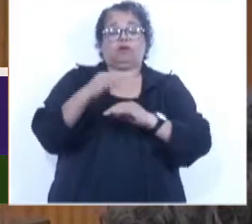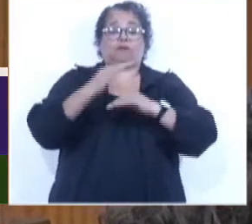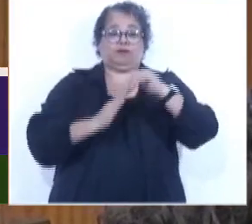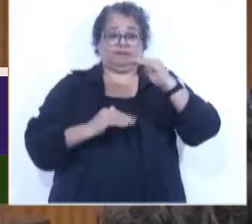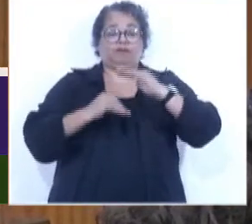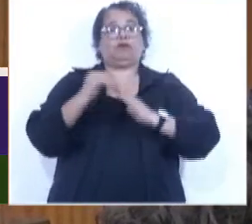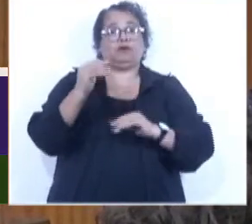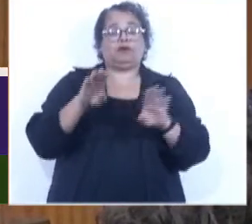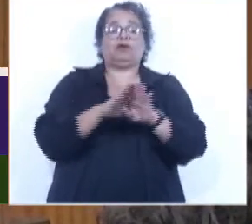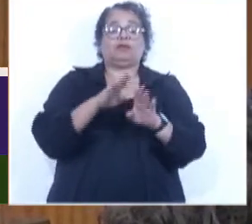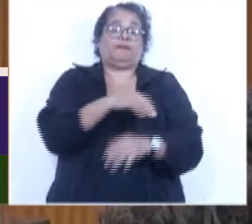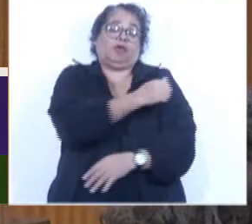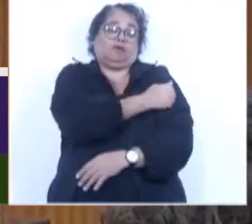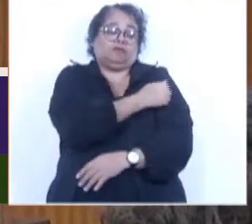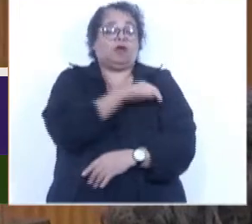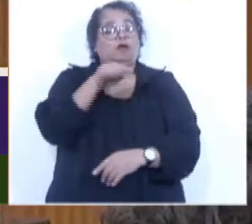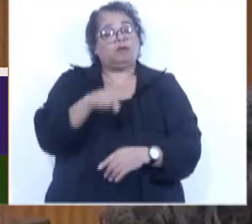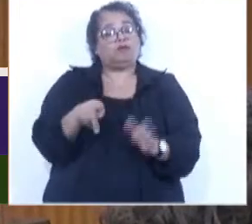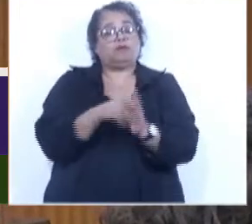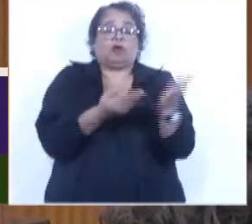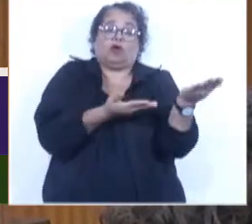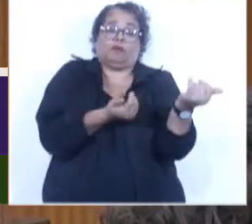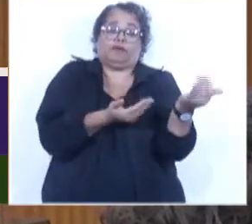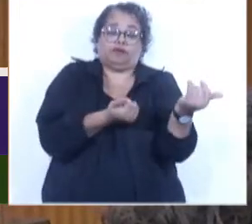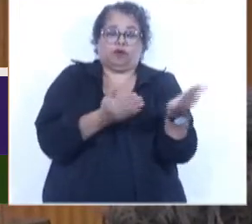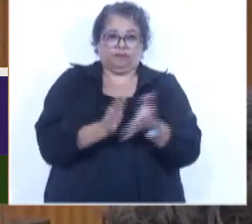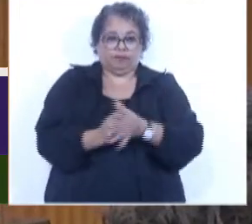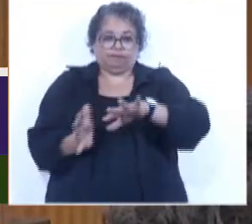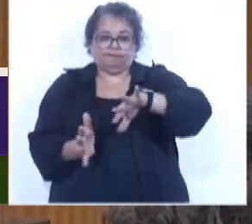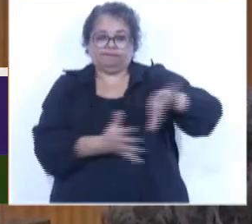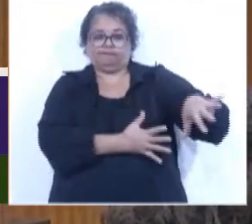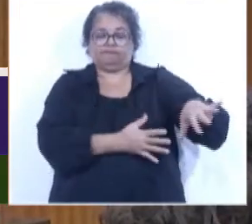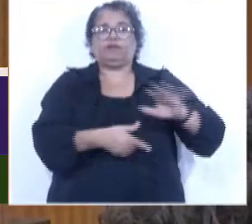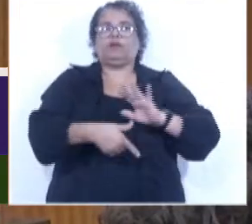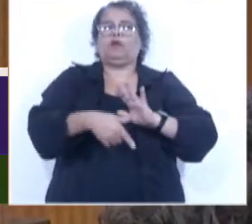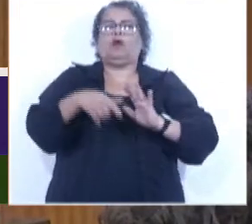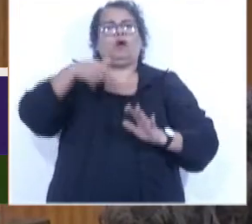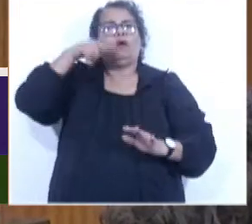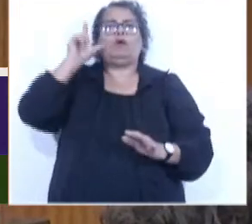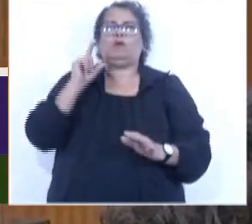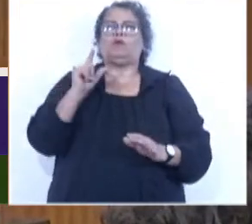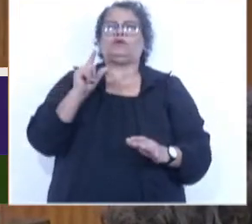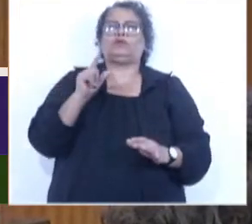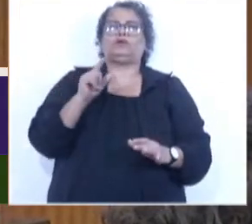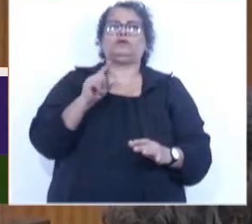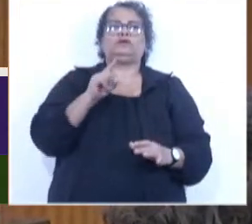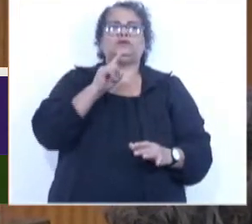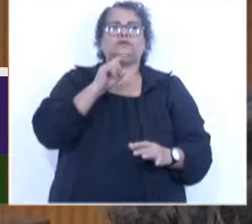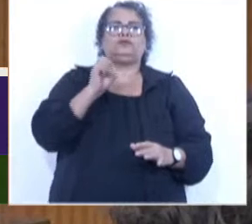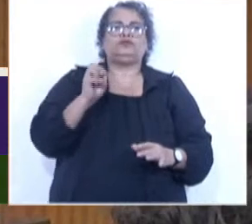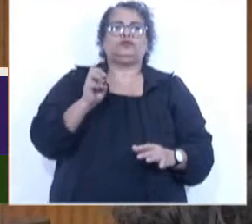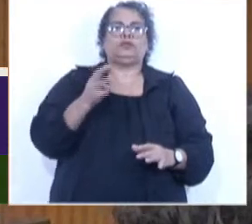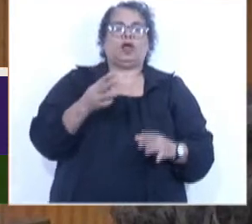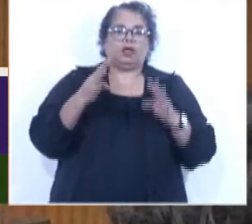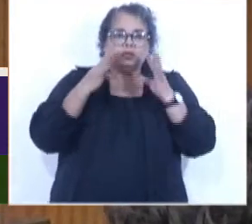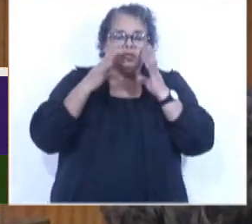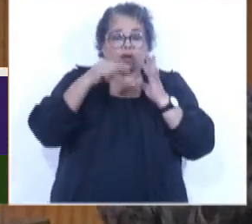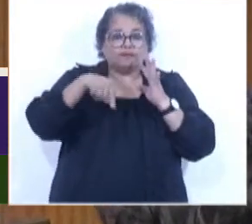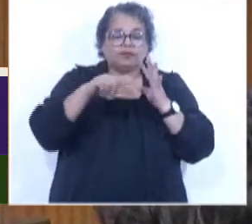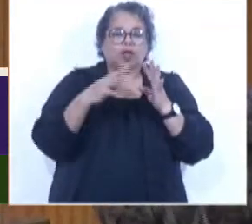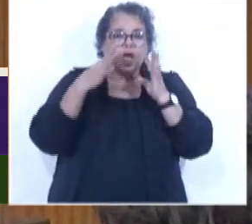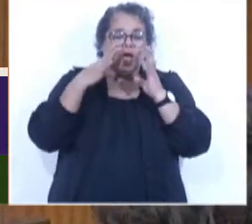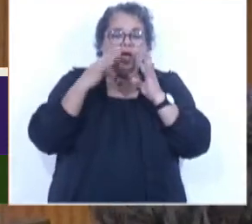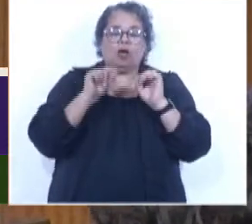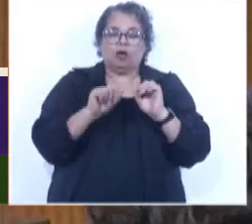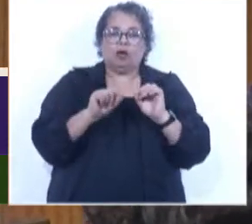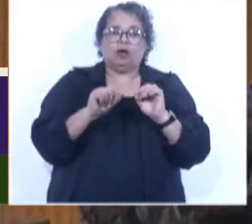e alunas da Juventude ontem dia 4 de setembro três trabalhadores prestem atenção aqui colegas vereadores porque isso